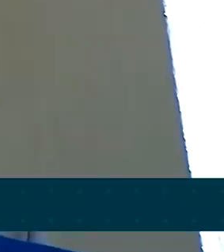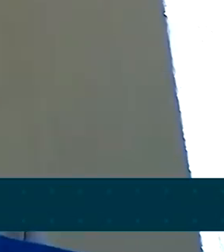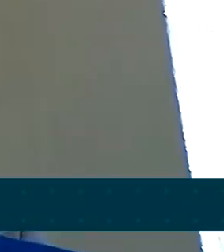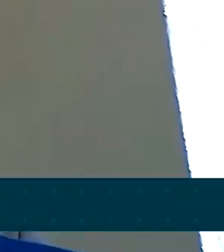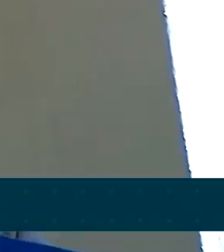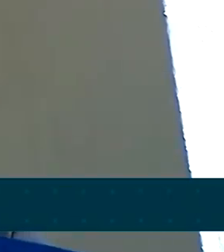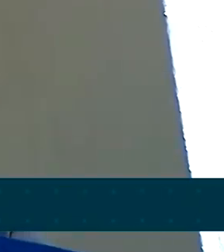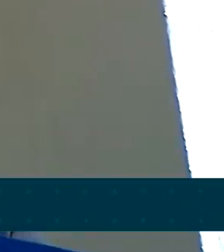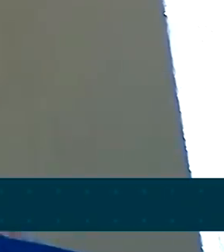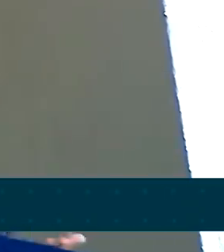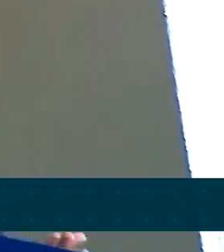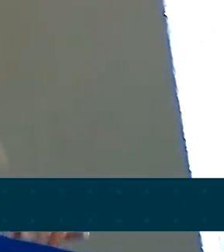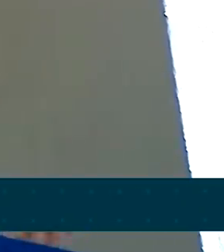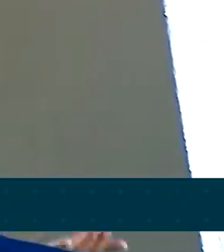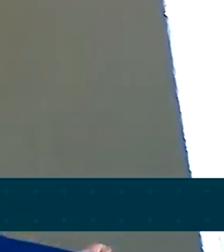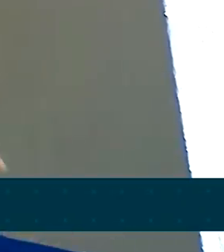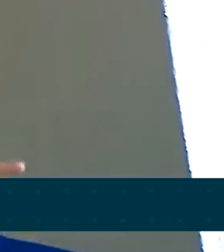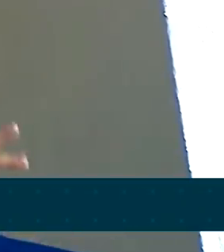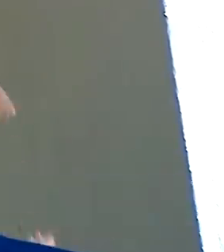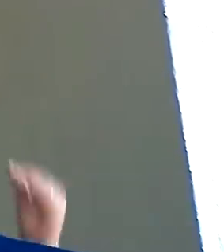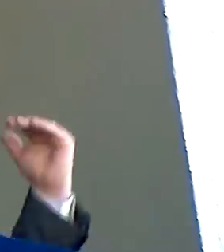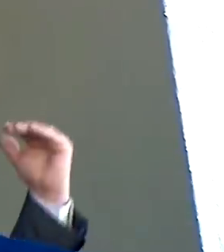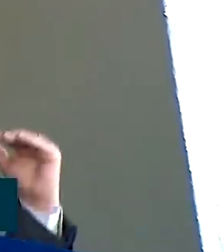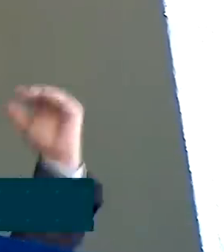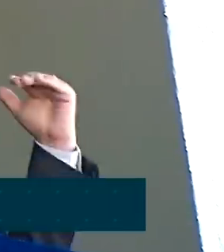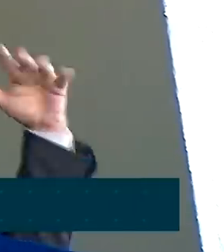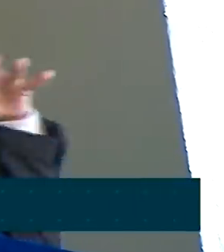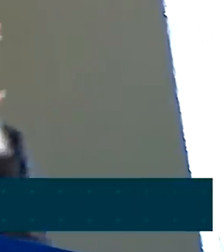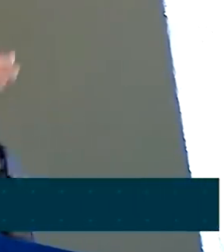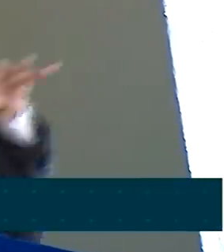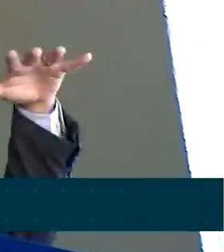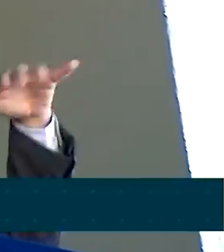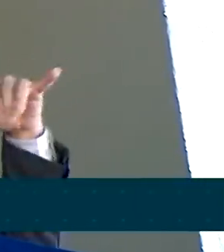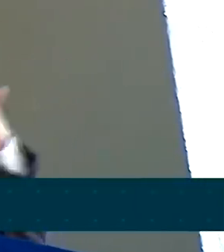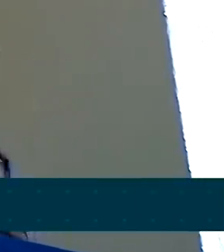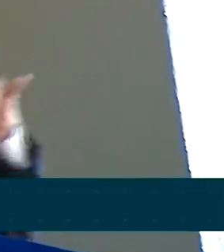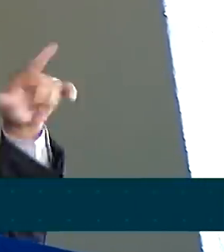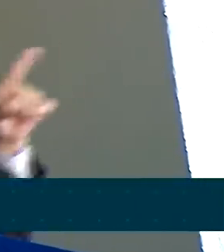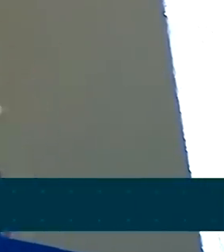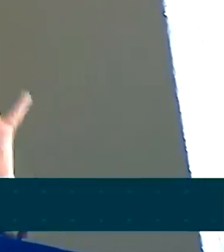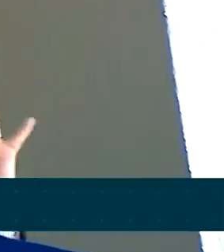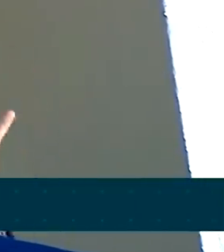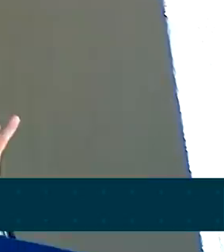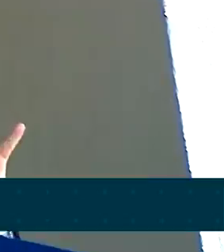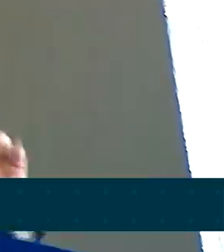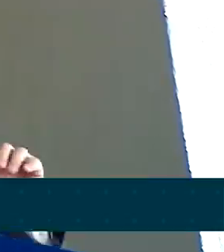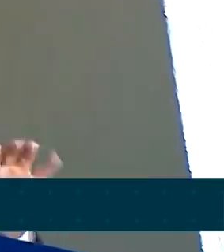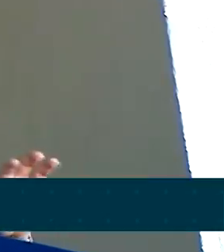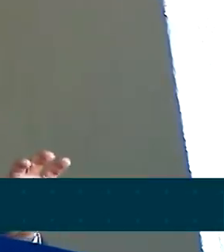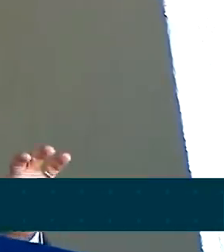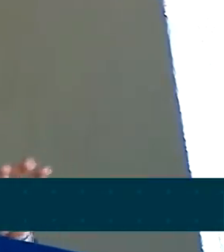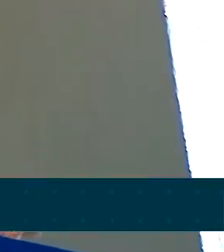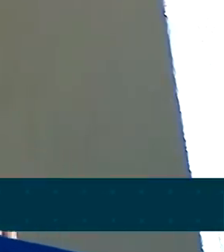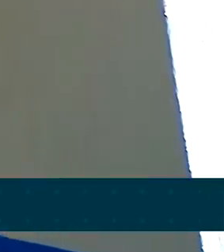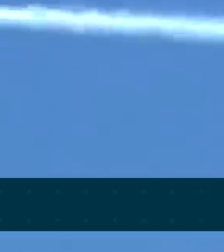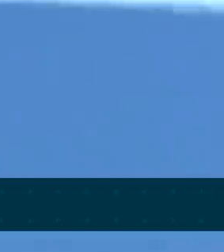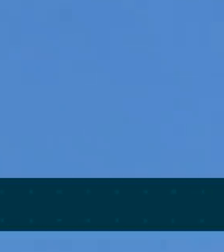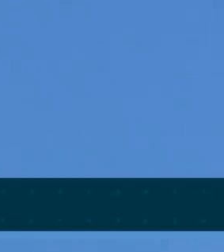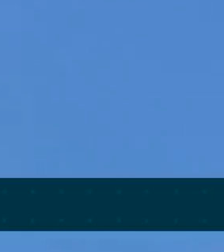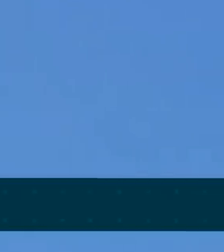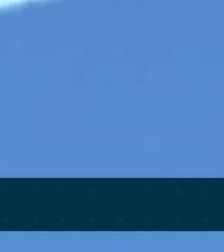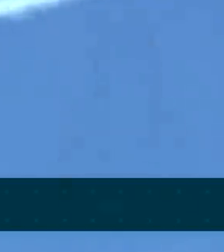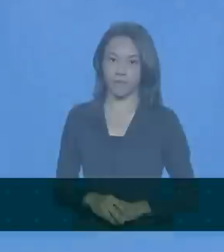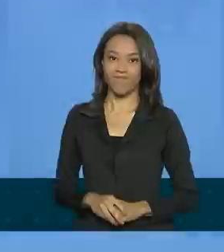à missão de manter a soberania do espaço aéreo e integrar o território nacional com vistas à defesa da pátria.